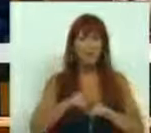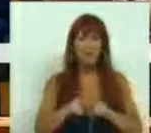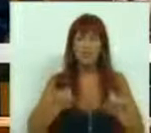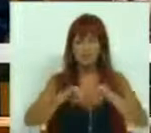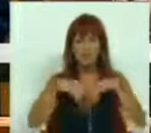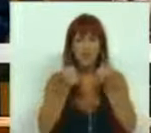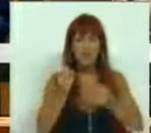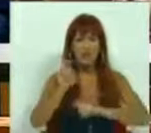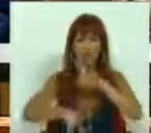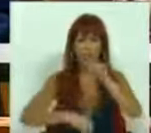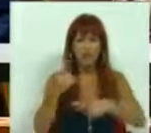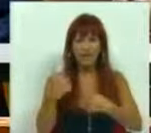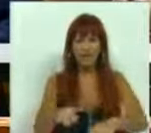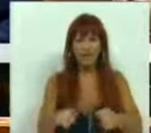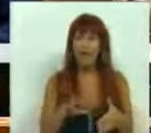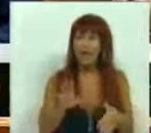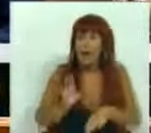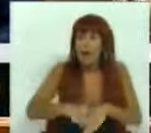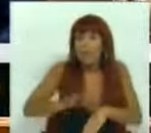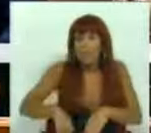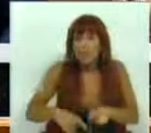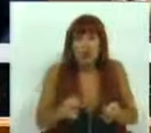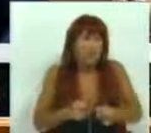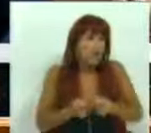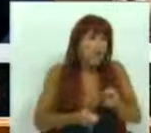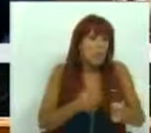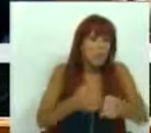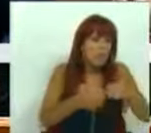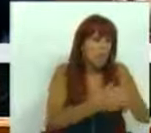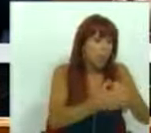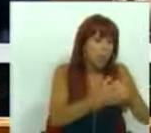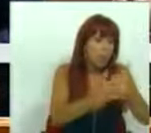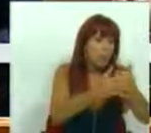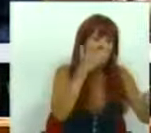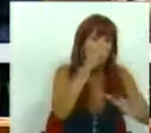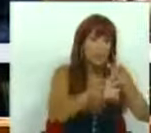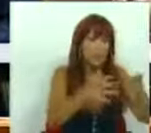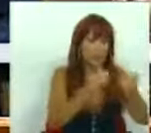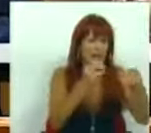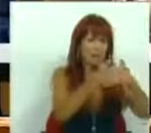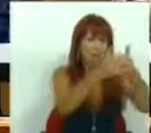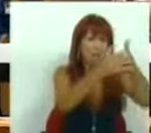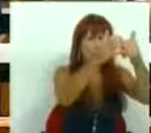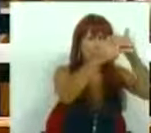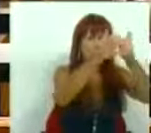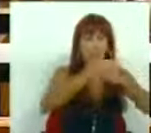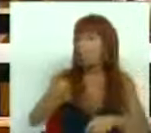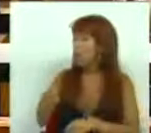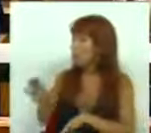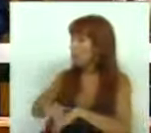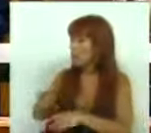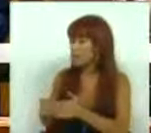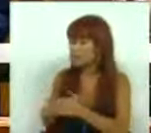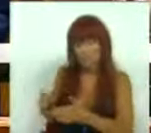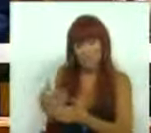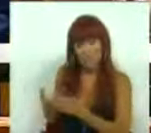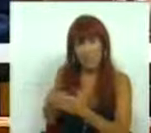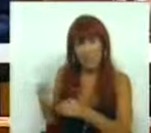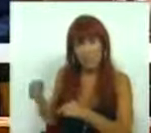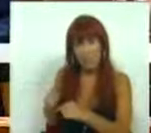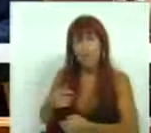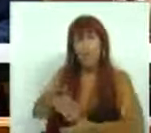nas sociedades modernas, quer devido ao progressivo envelhecimento da população, quer pela necessidade de se oferecer